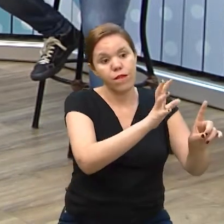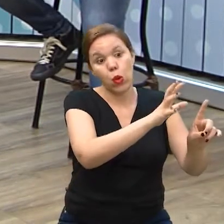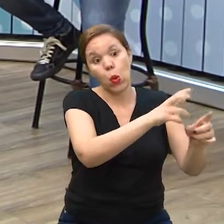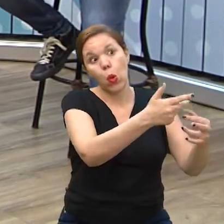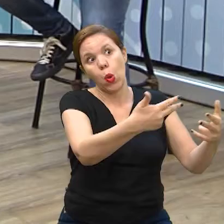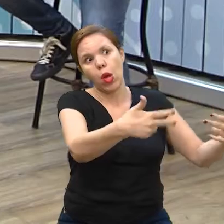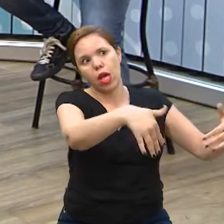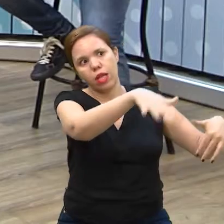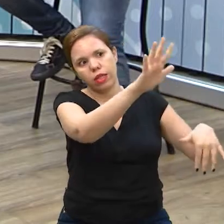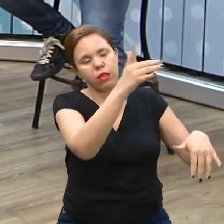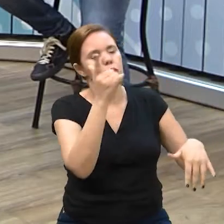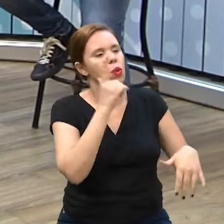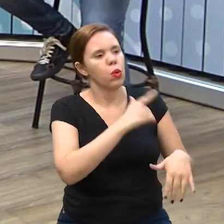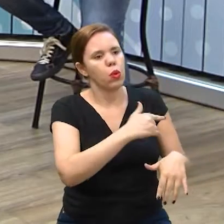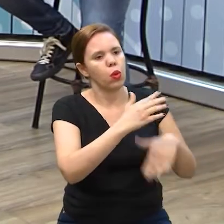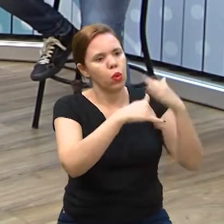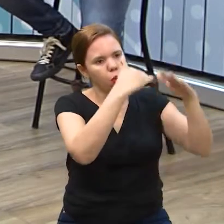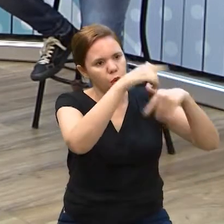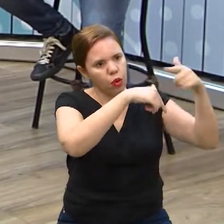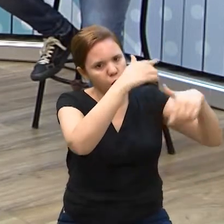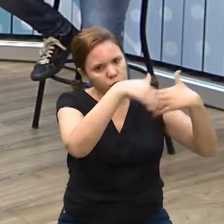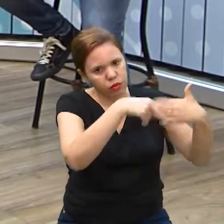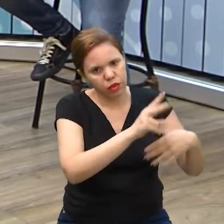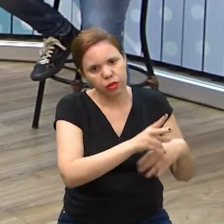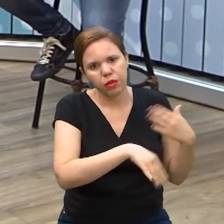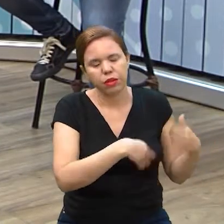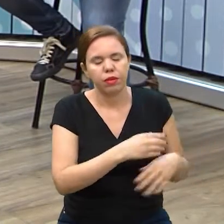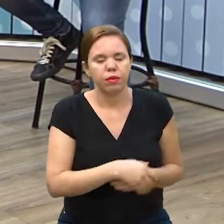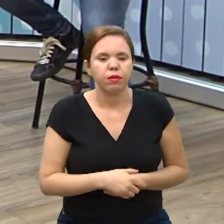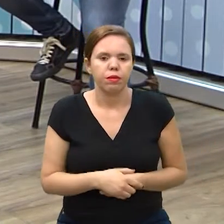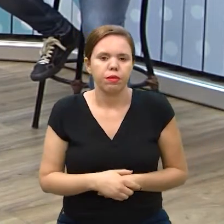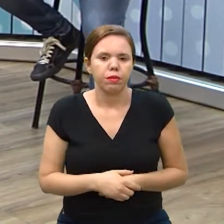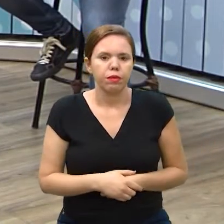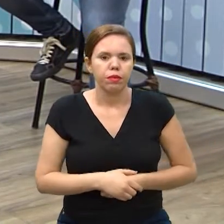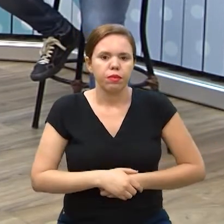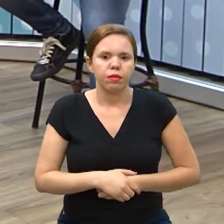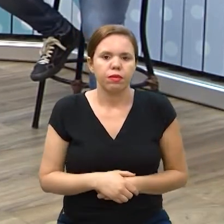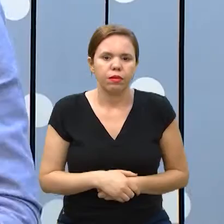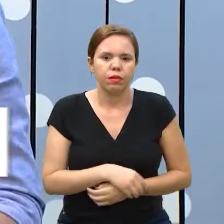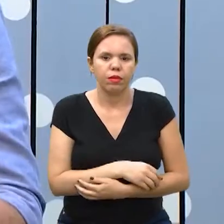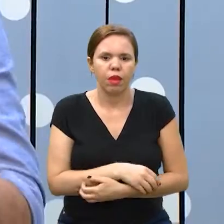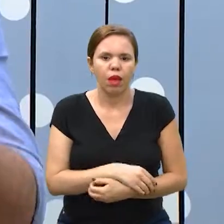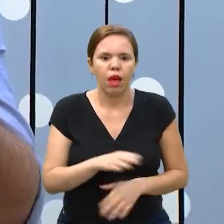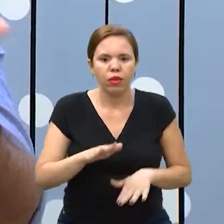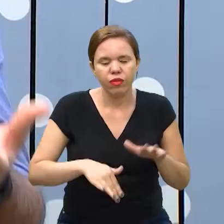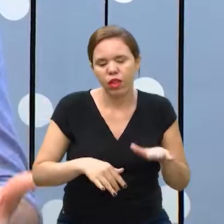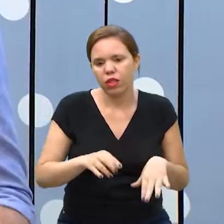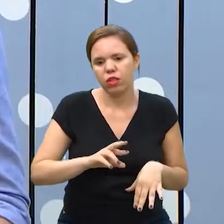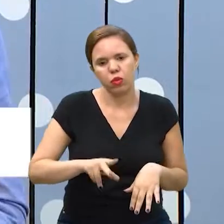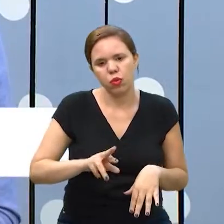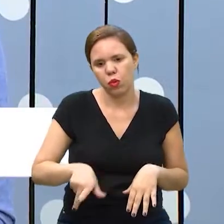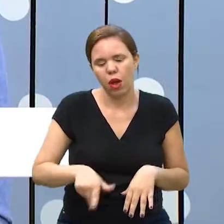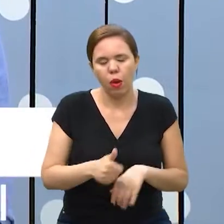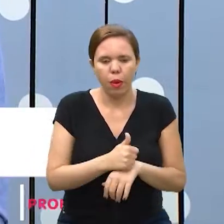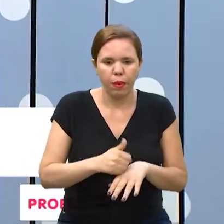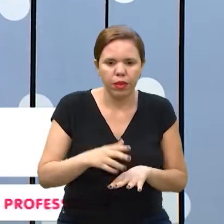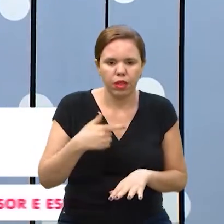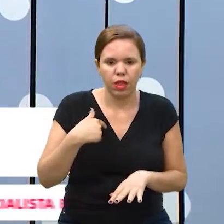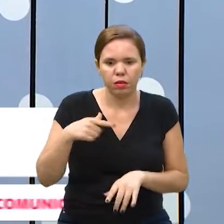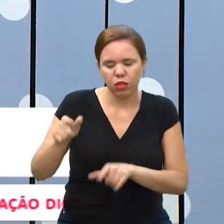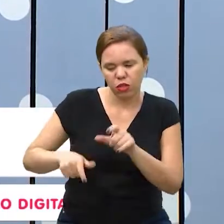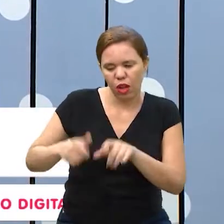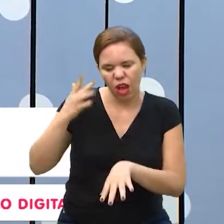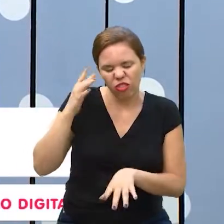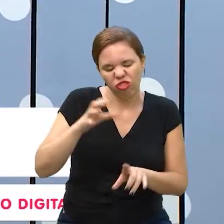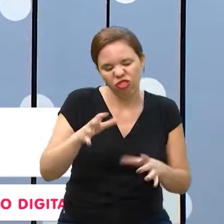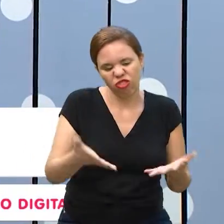gente conquista, que a gente pode exercer, né, e muitas vezes isso talvez não vire um cargo, né? Eu vejo muita gente se